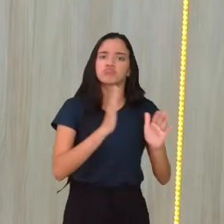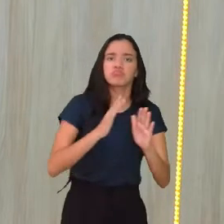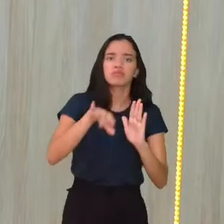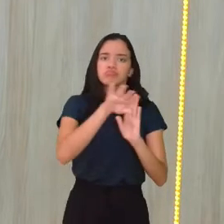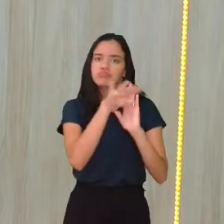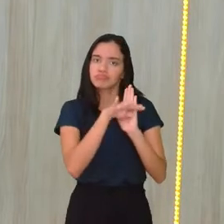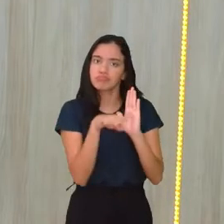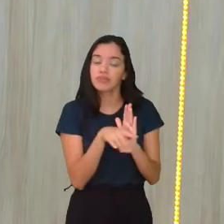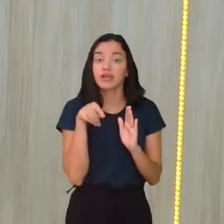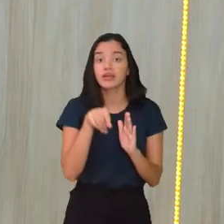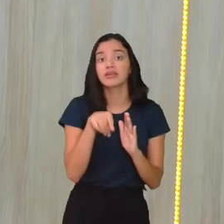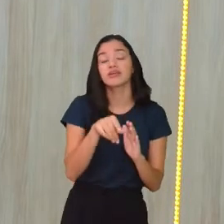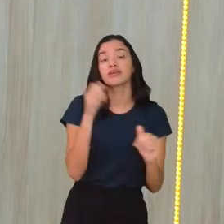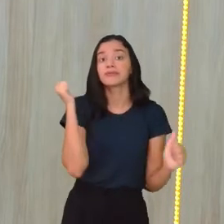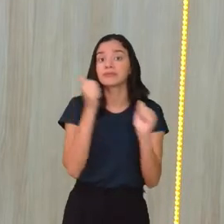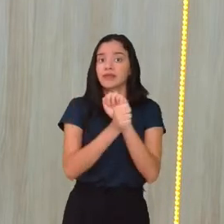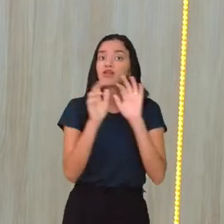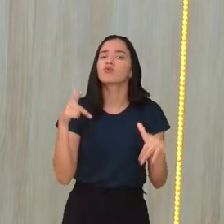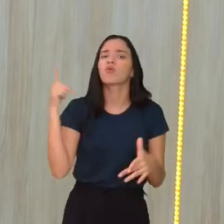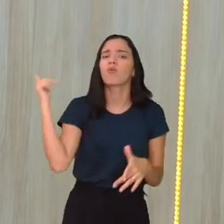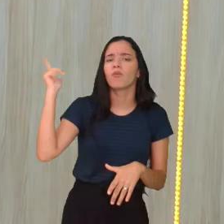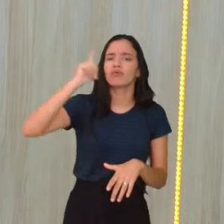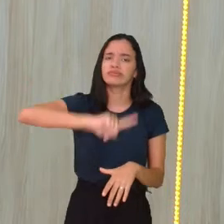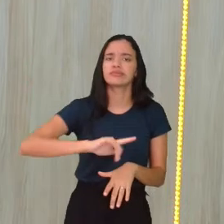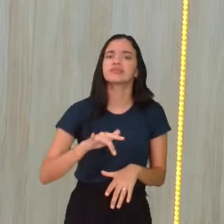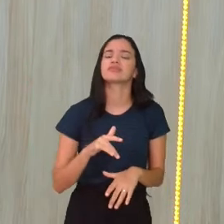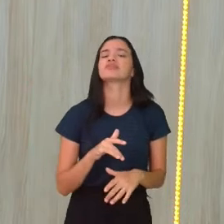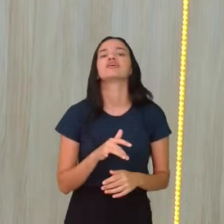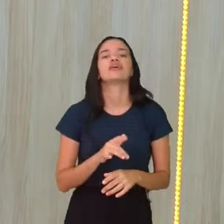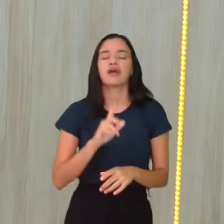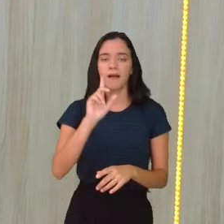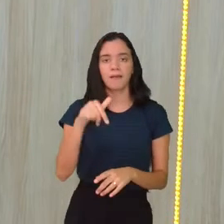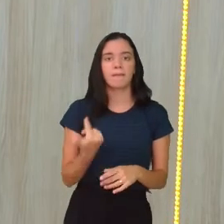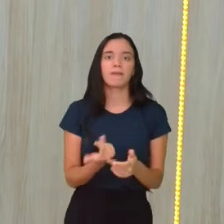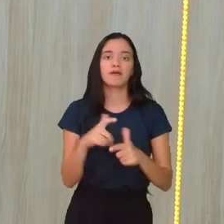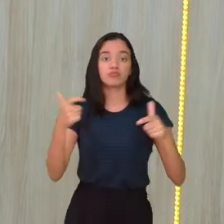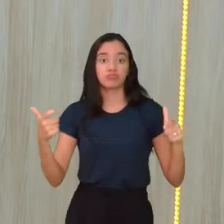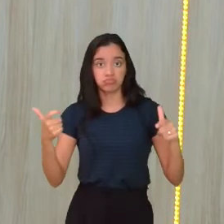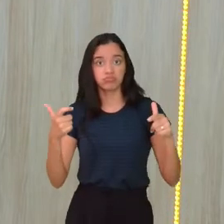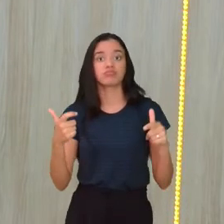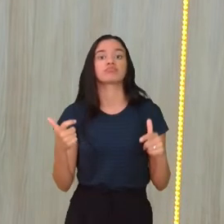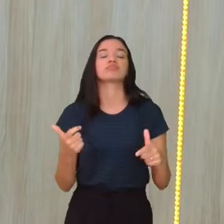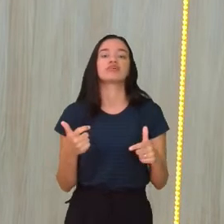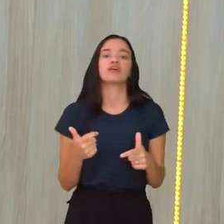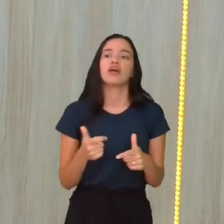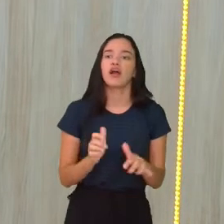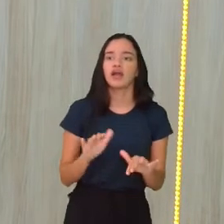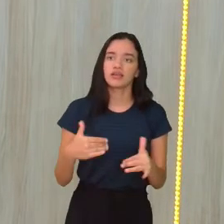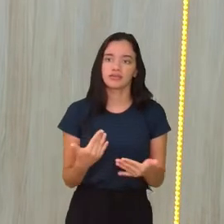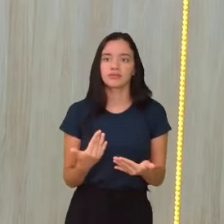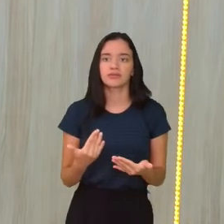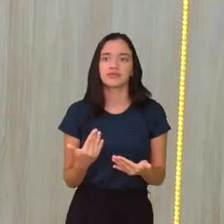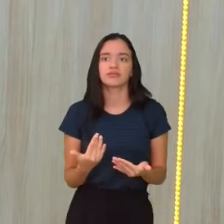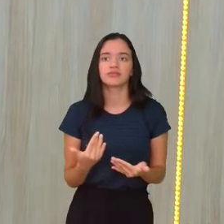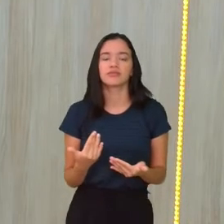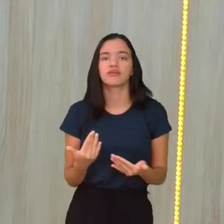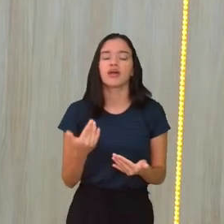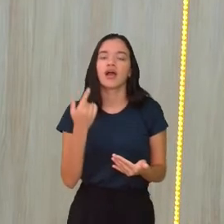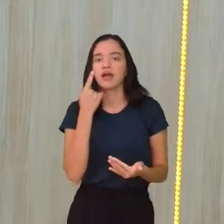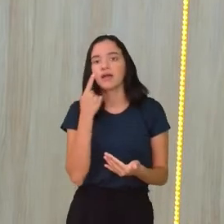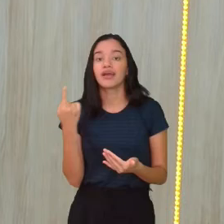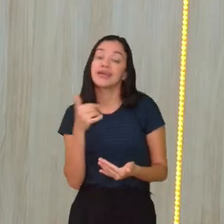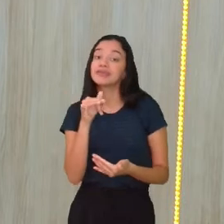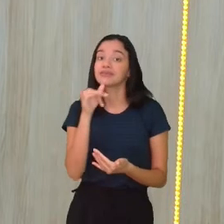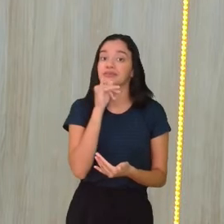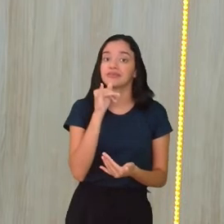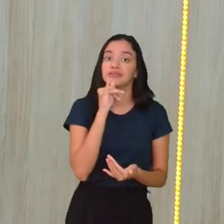passo, para que essa modalidade ela consiga aí ganhar maiores proporções. Então, esse é o